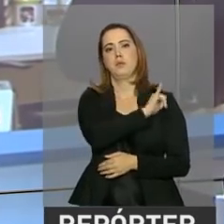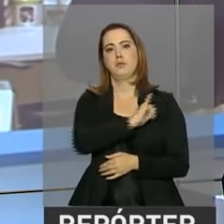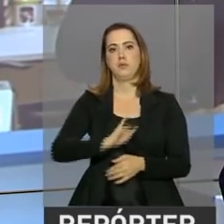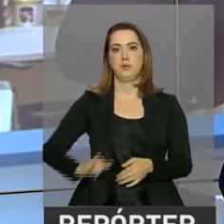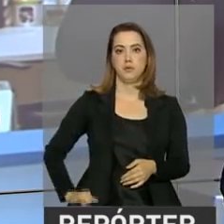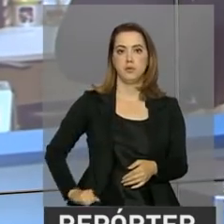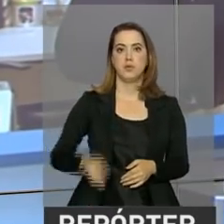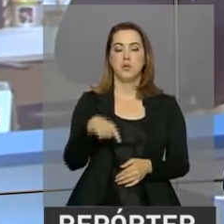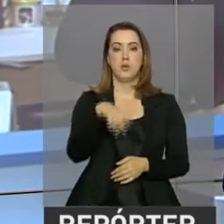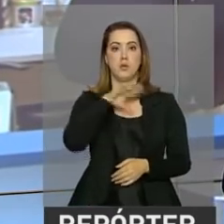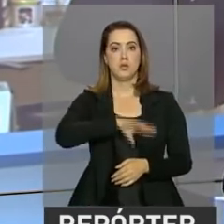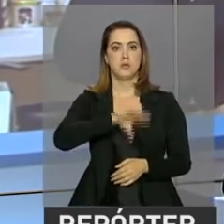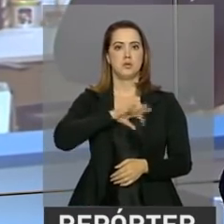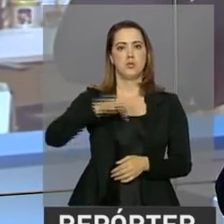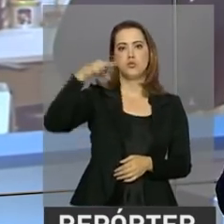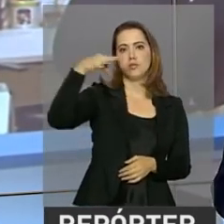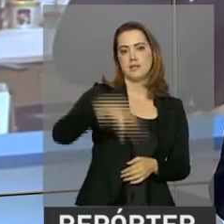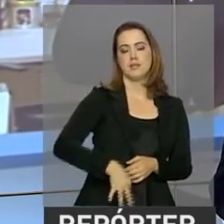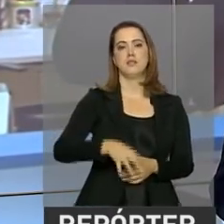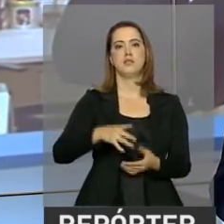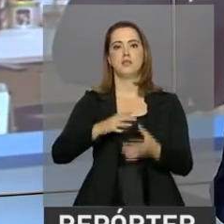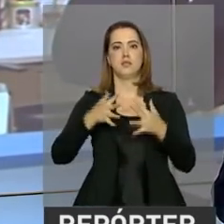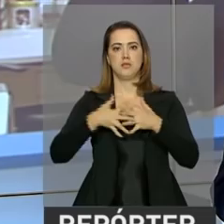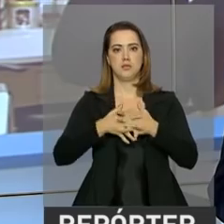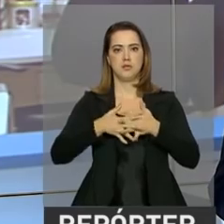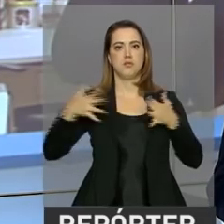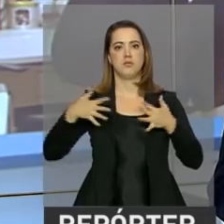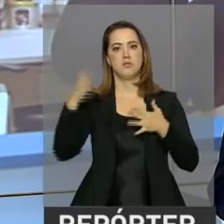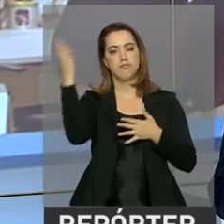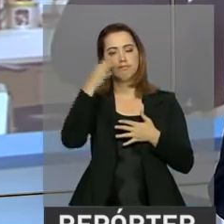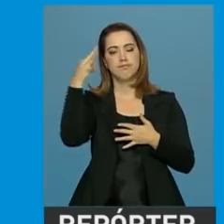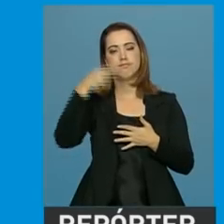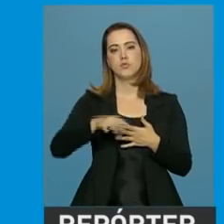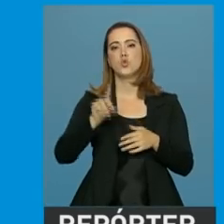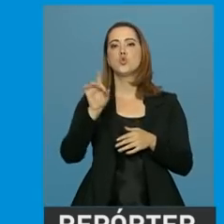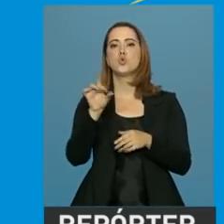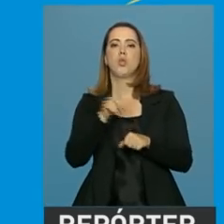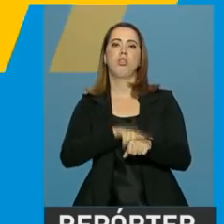Portugal tinha certeza que a independência do Brasil era uma questão de tempo.